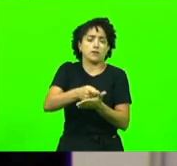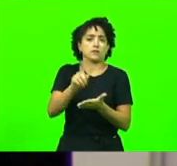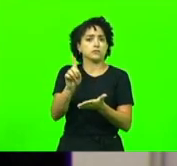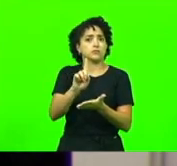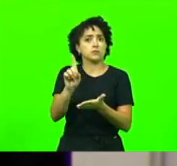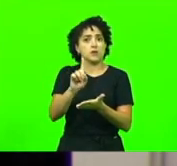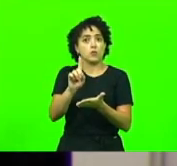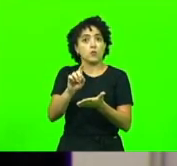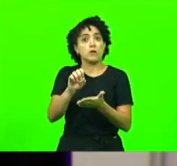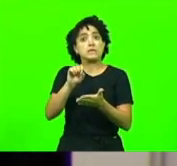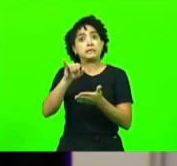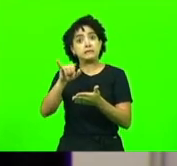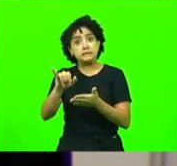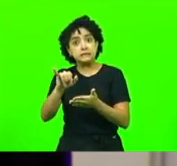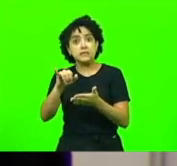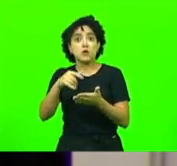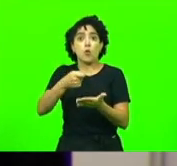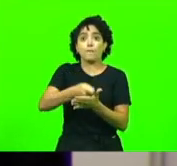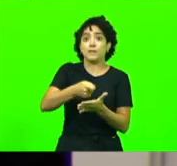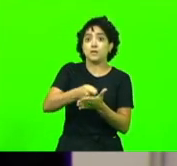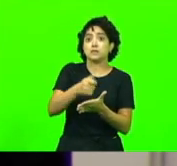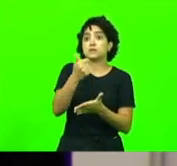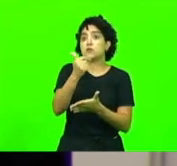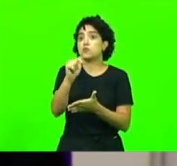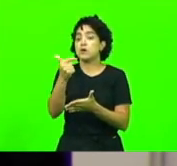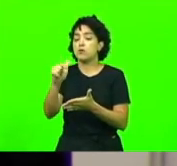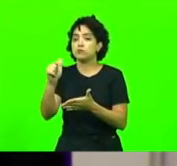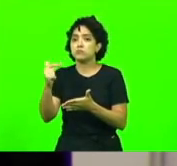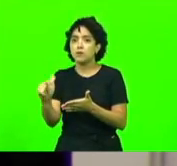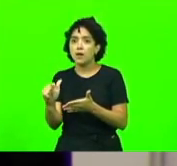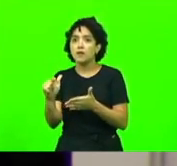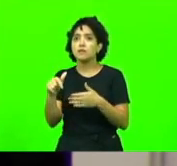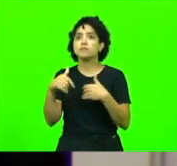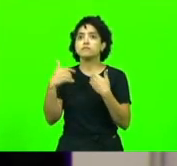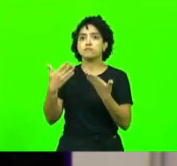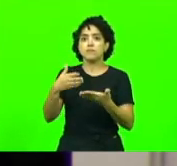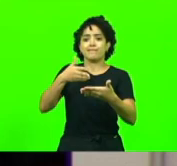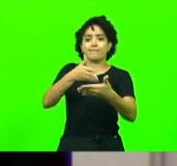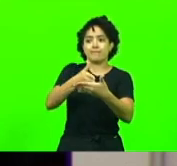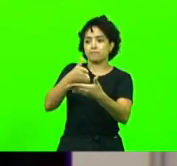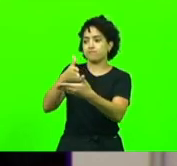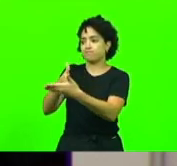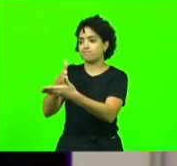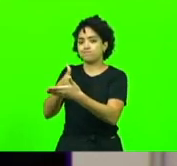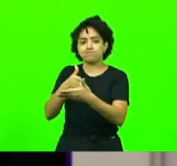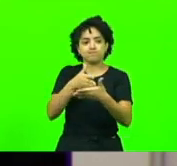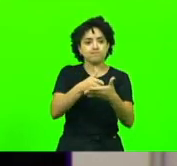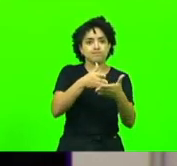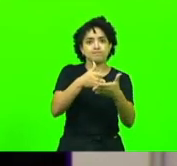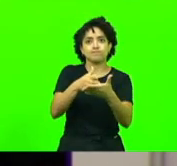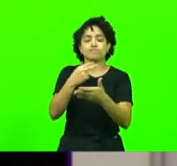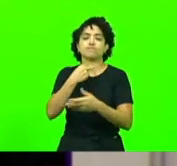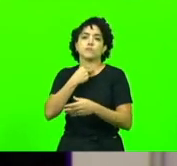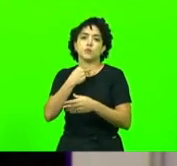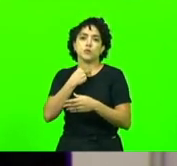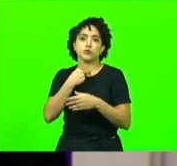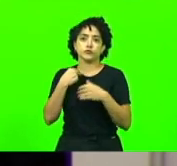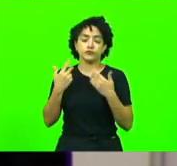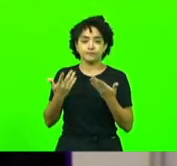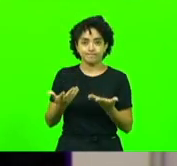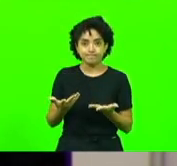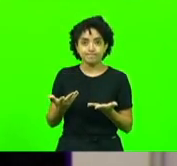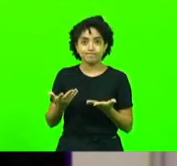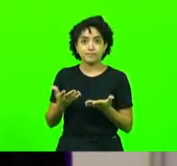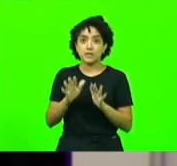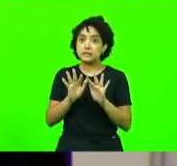E se ele não é obrigado a se vacinar, ele não pode ter restrições do Estado por não se vacinar. É